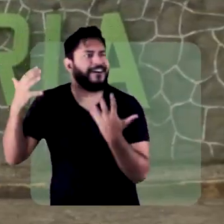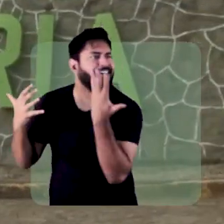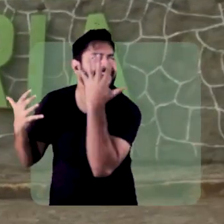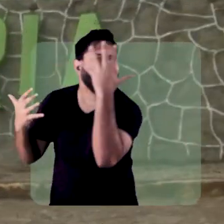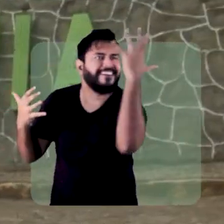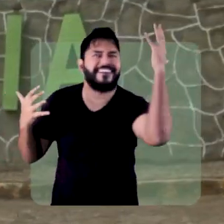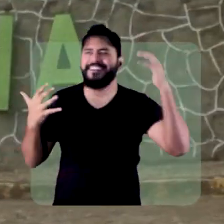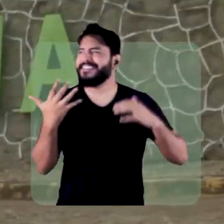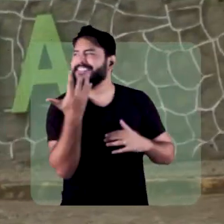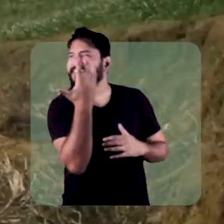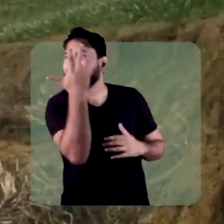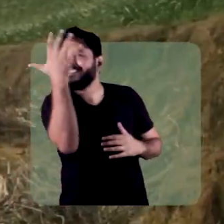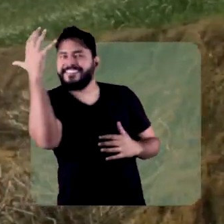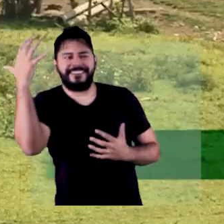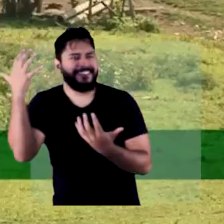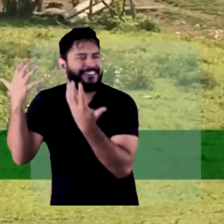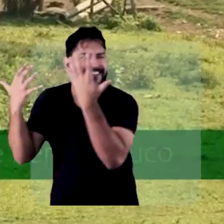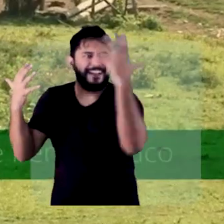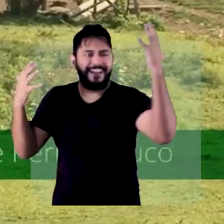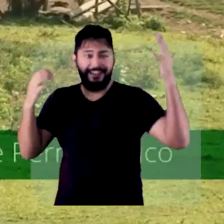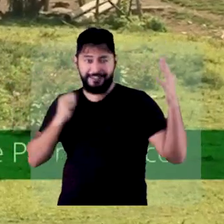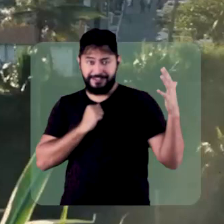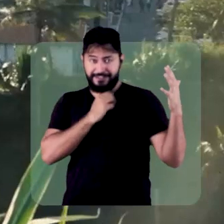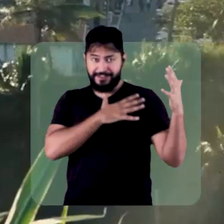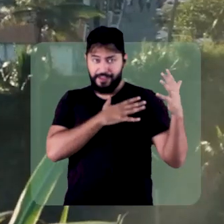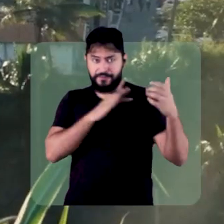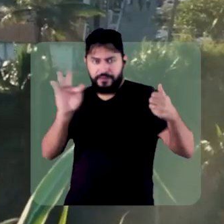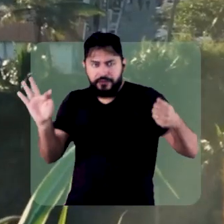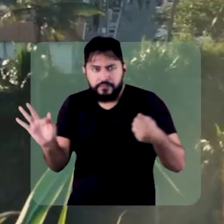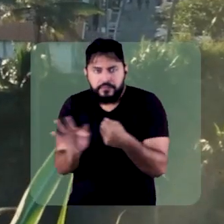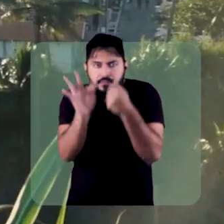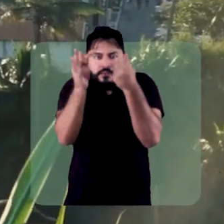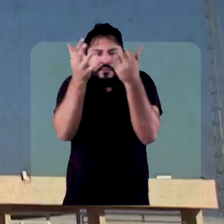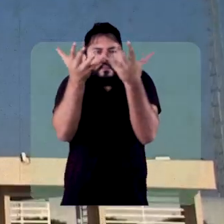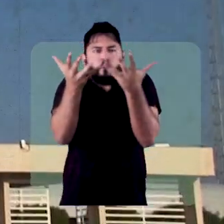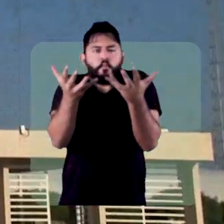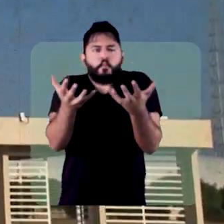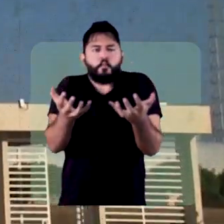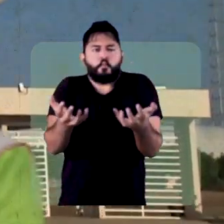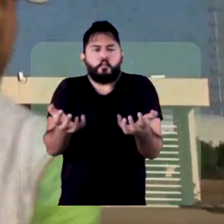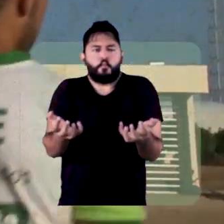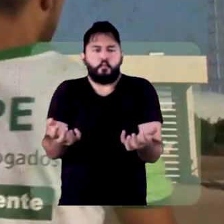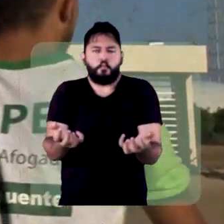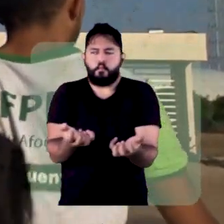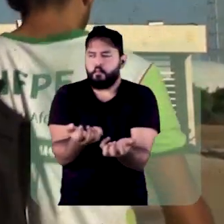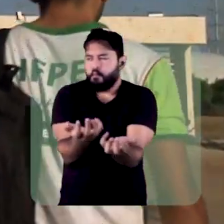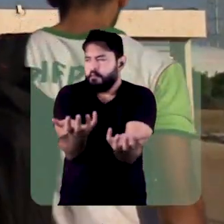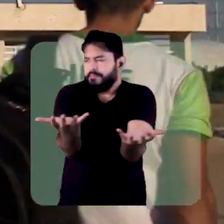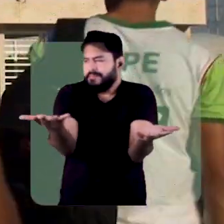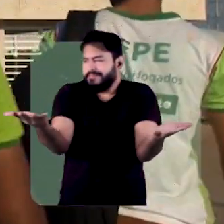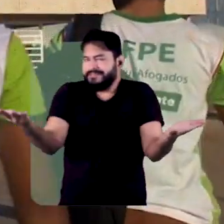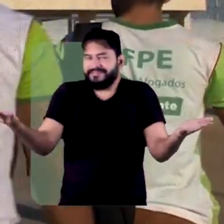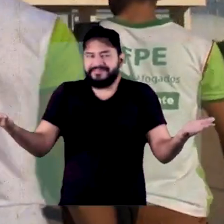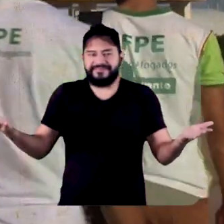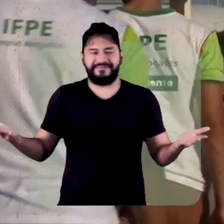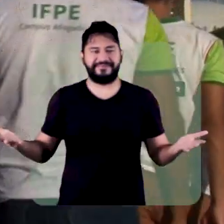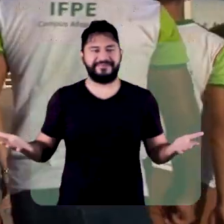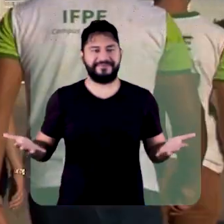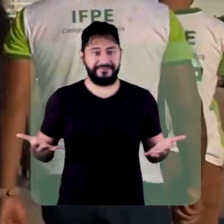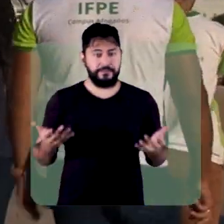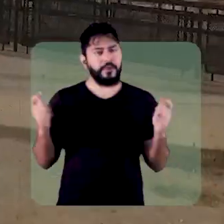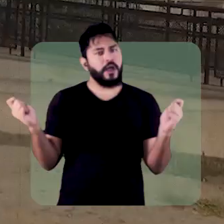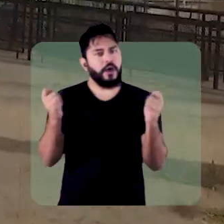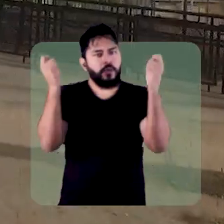de Santo Antão, campos da Zona da Mata do Instituto de Educação, e Afogados da Engazeira é o campus do